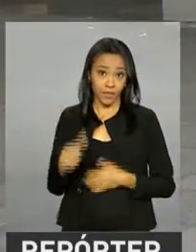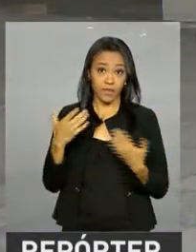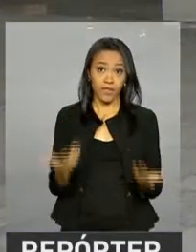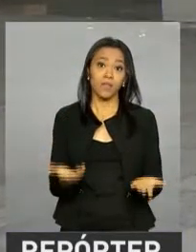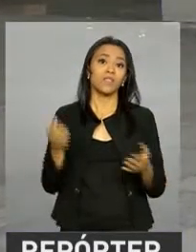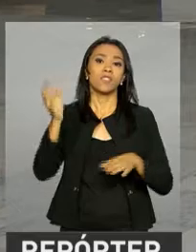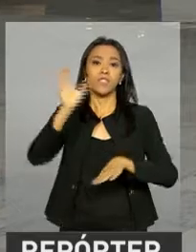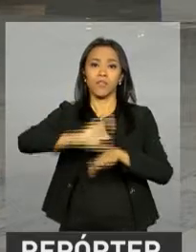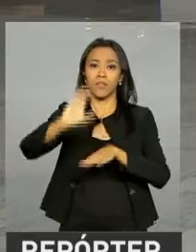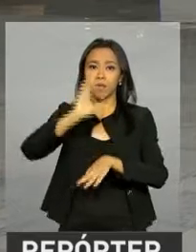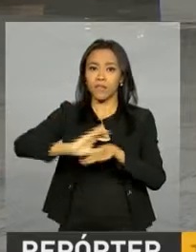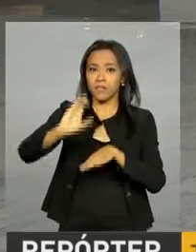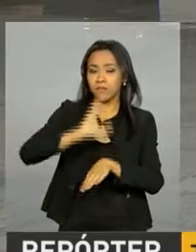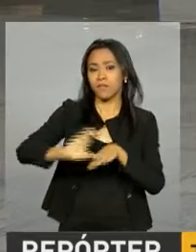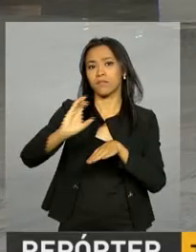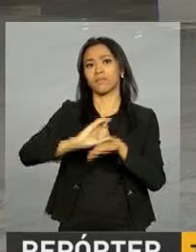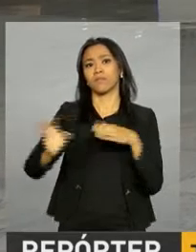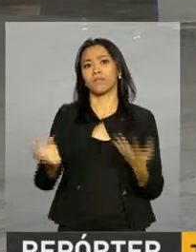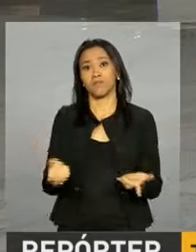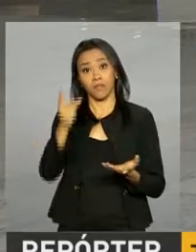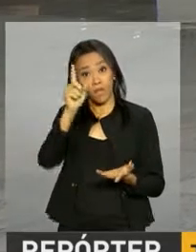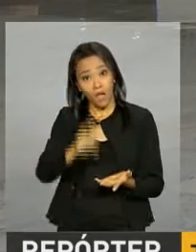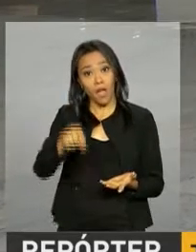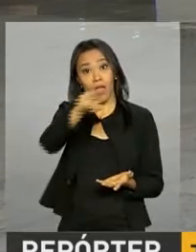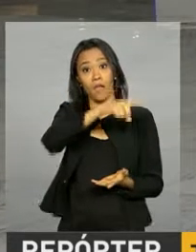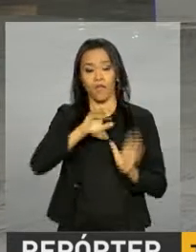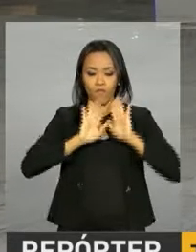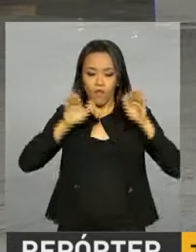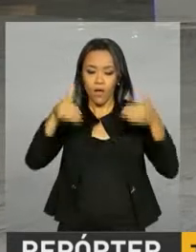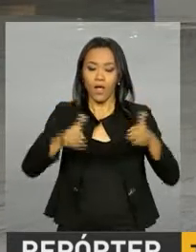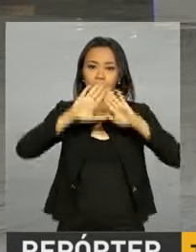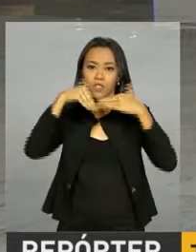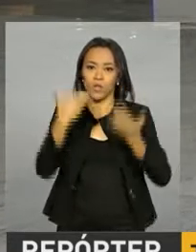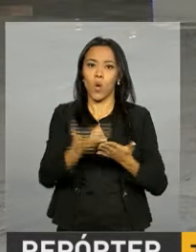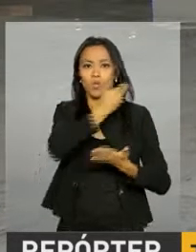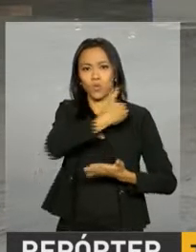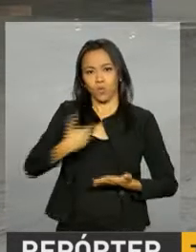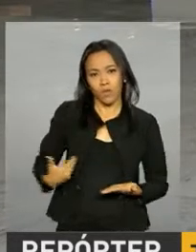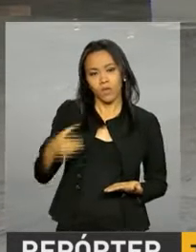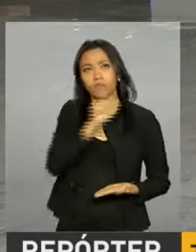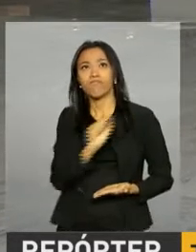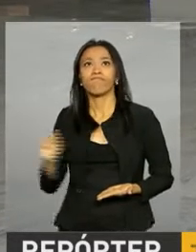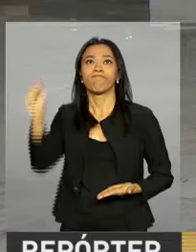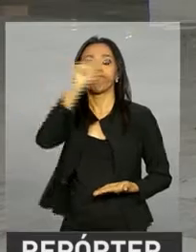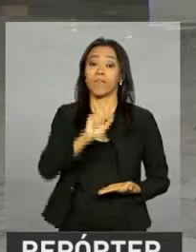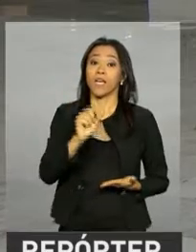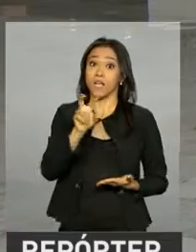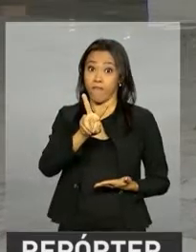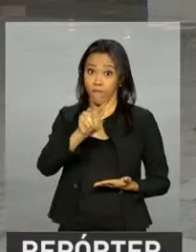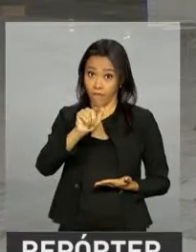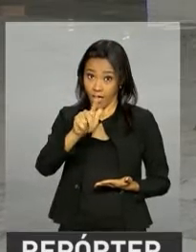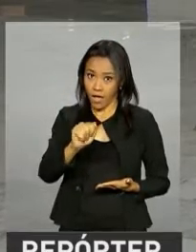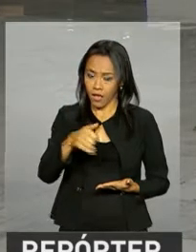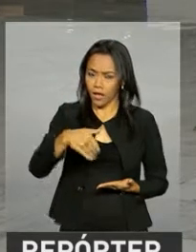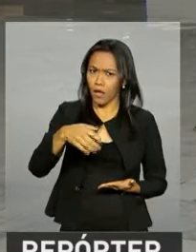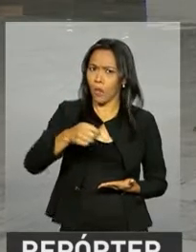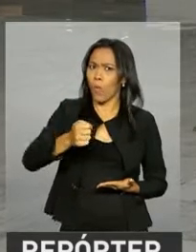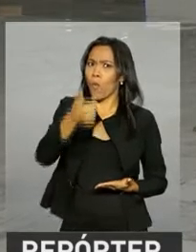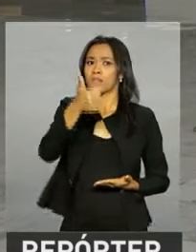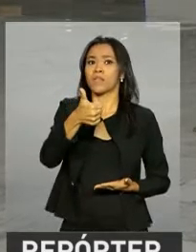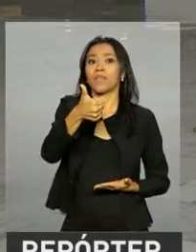cursos são para estudantes do ensino médio das escolas públicas do país ea oferta de vagas no ano que vem é quase dez vezes